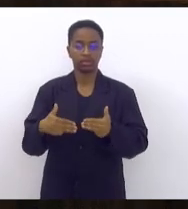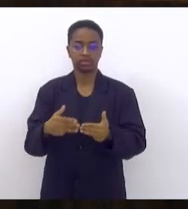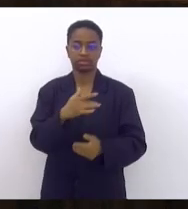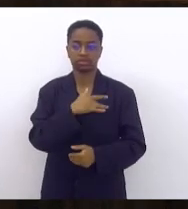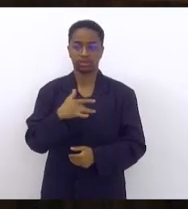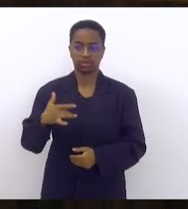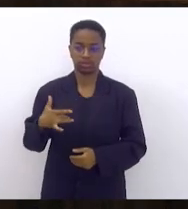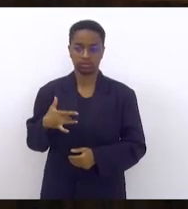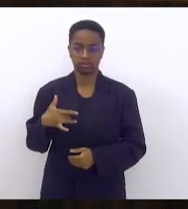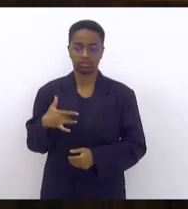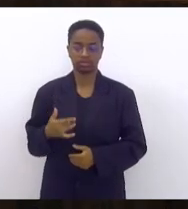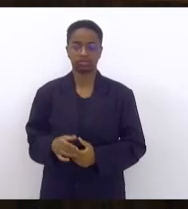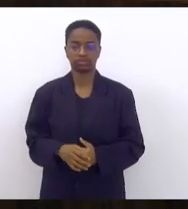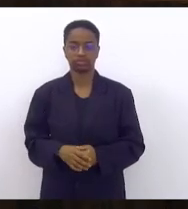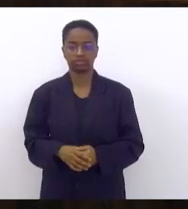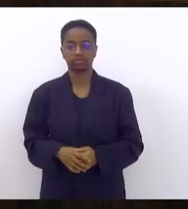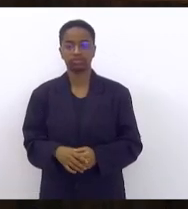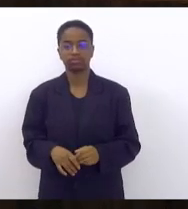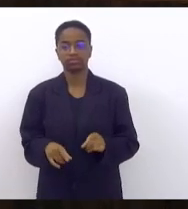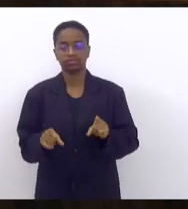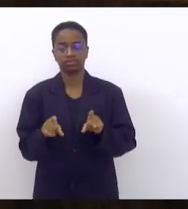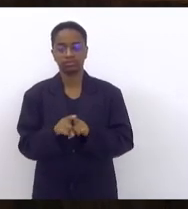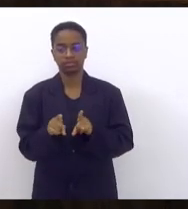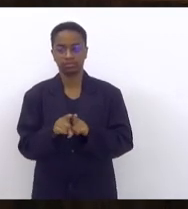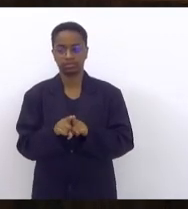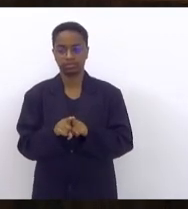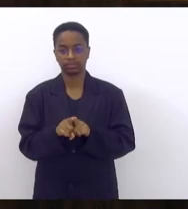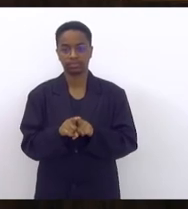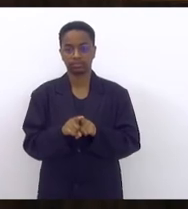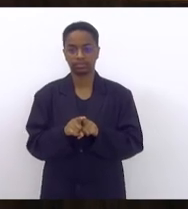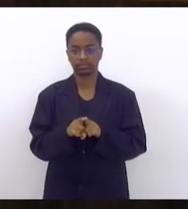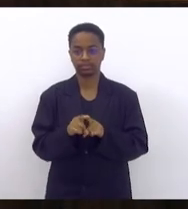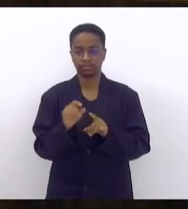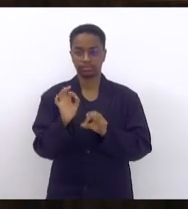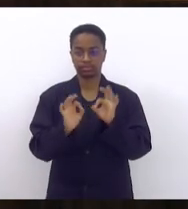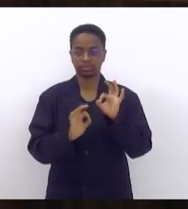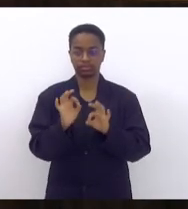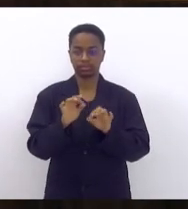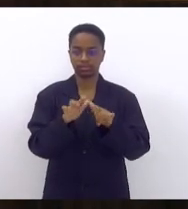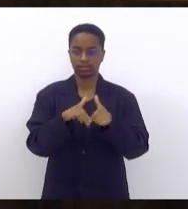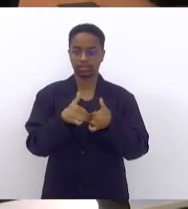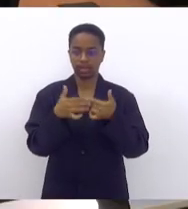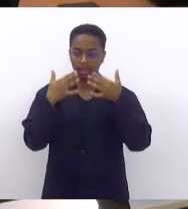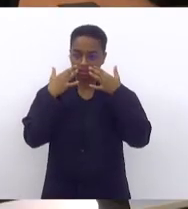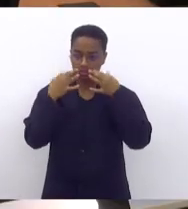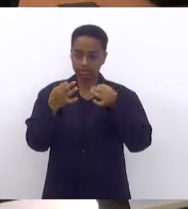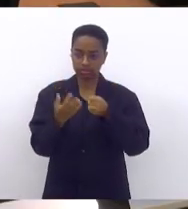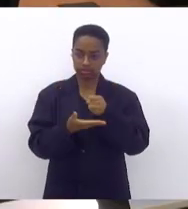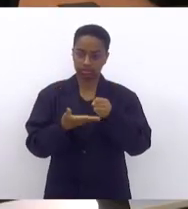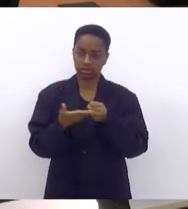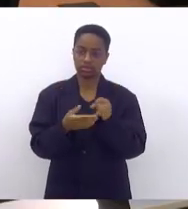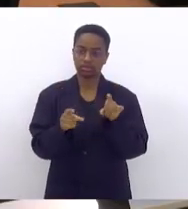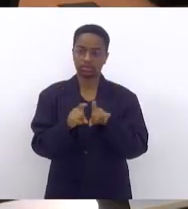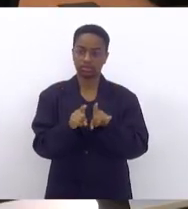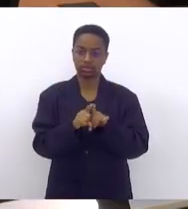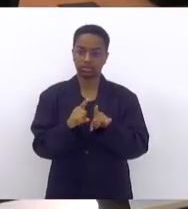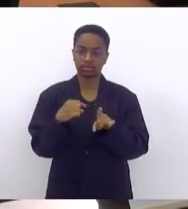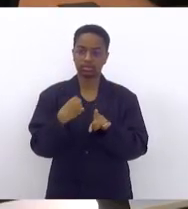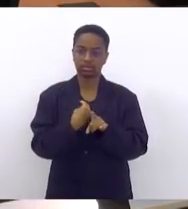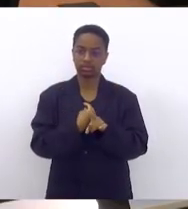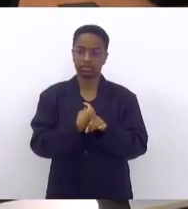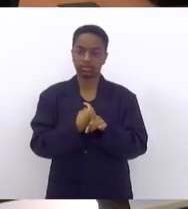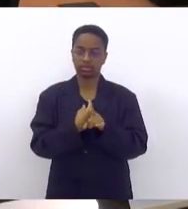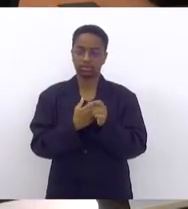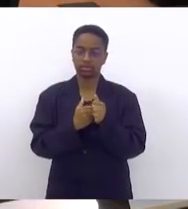para os agentes de combate a endemias, e da mesma forma, né, foi desenhado pela atenção primária, né, inclusive já seguindo o que